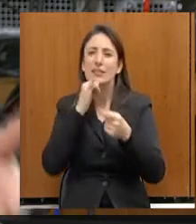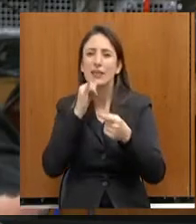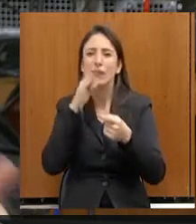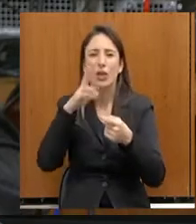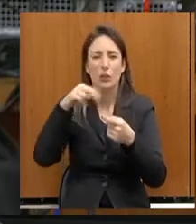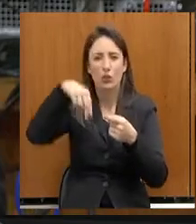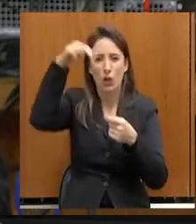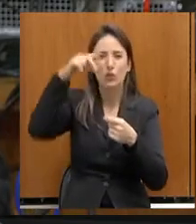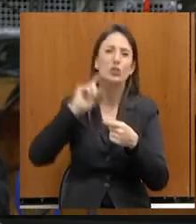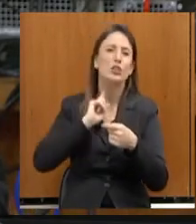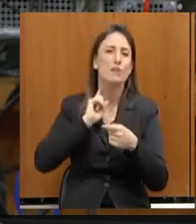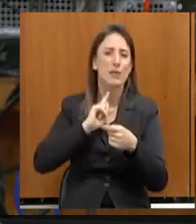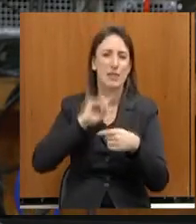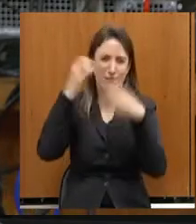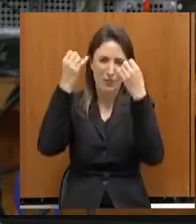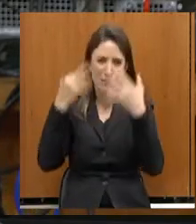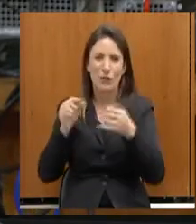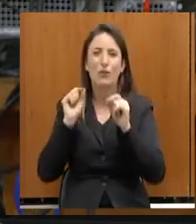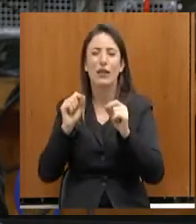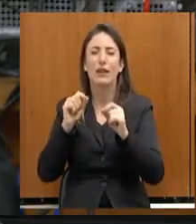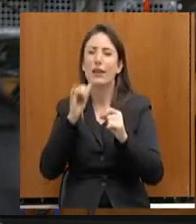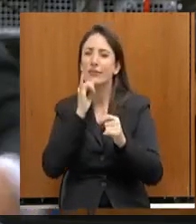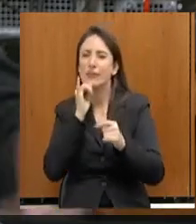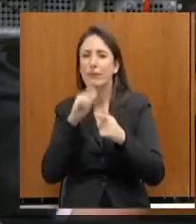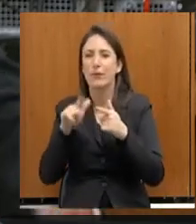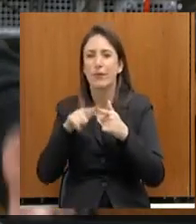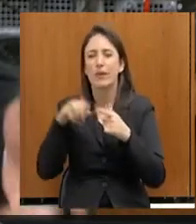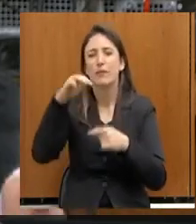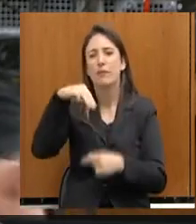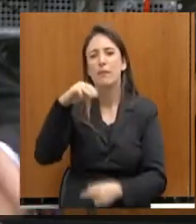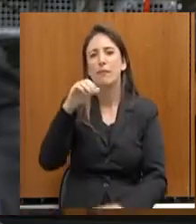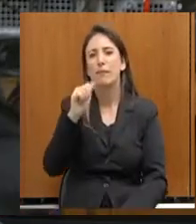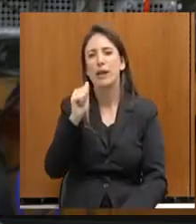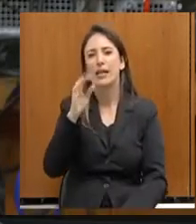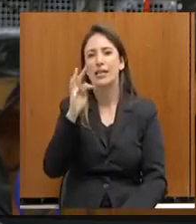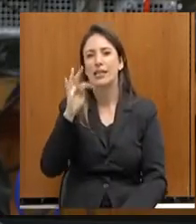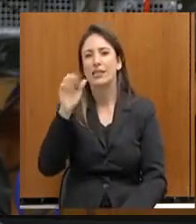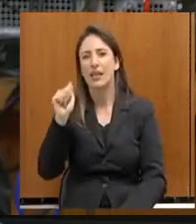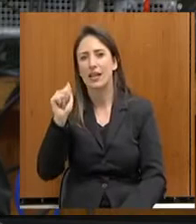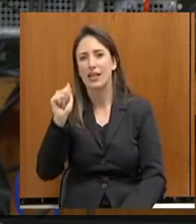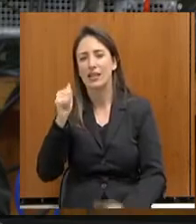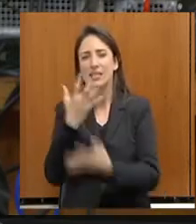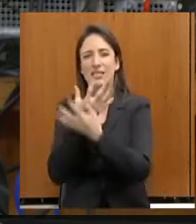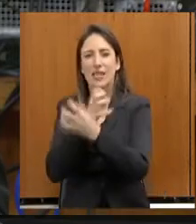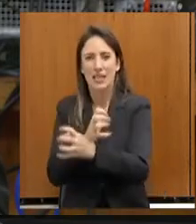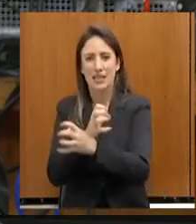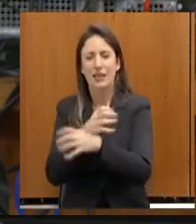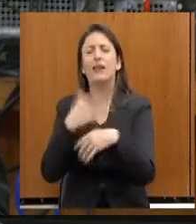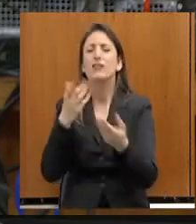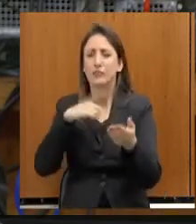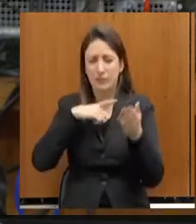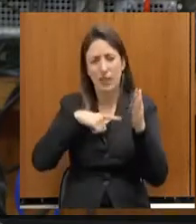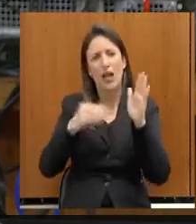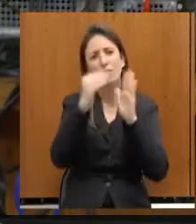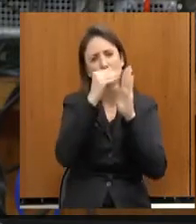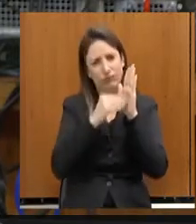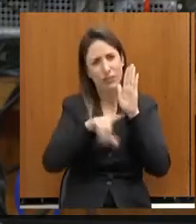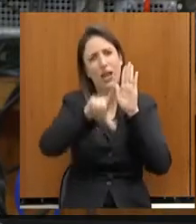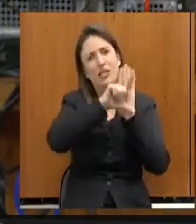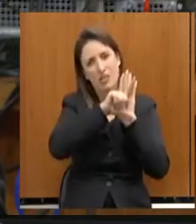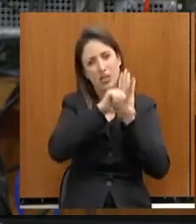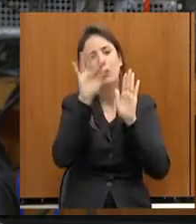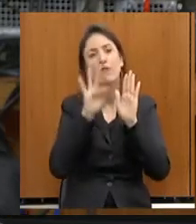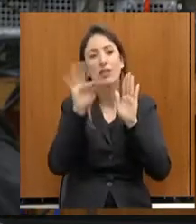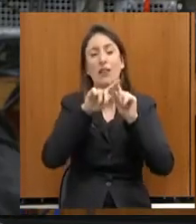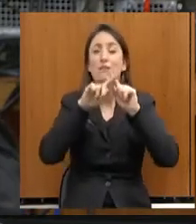questão do da mata seca mata aceito que está de uma Legislação Federal mas ainda assim